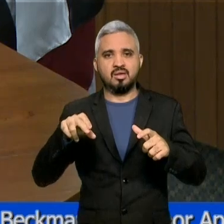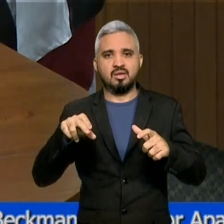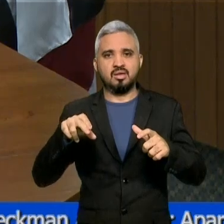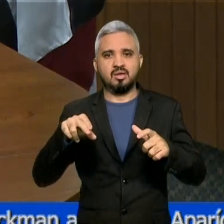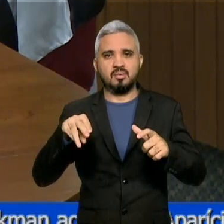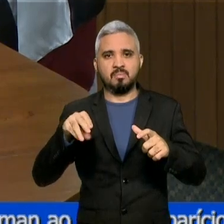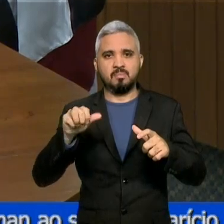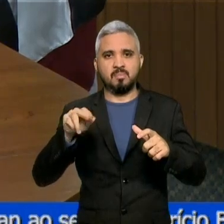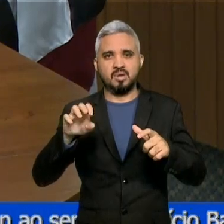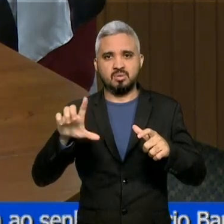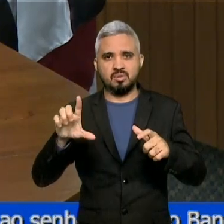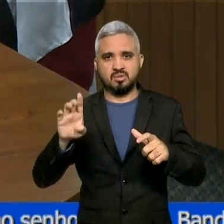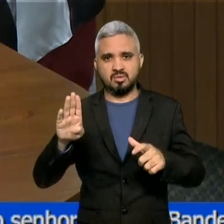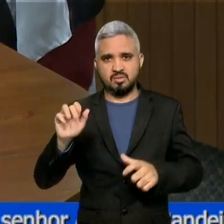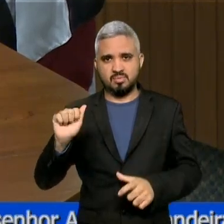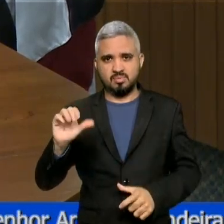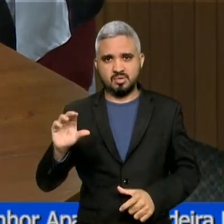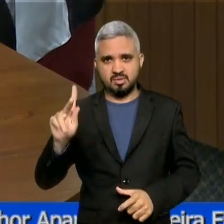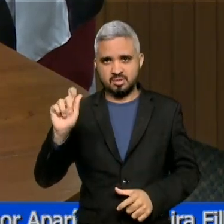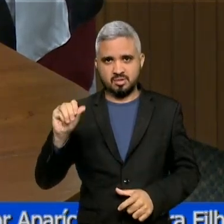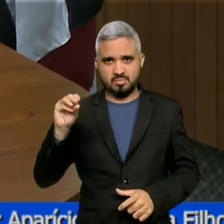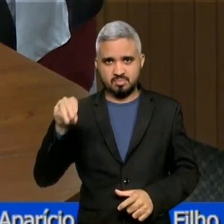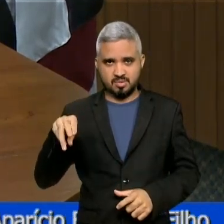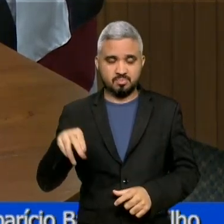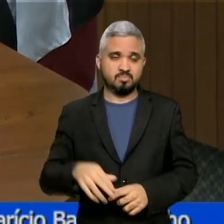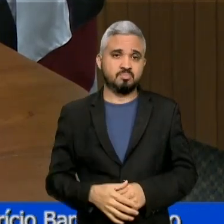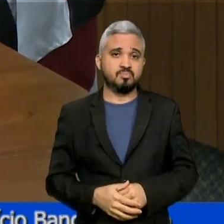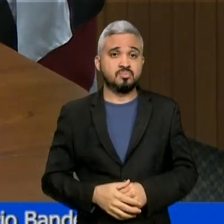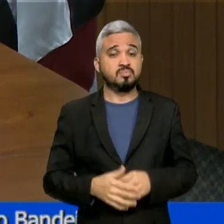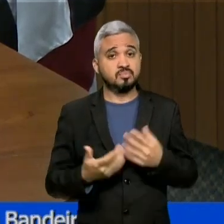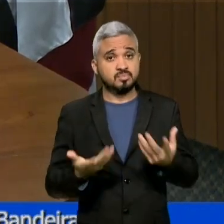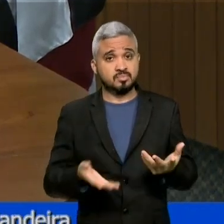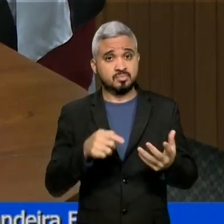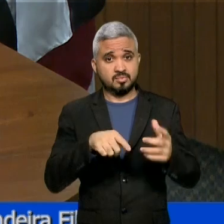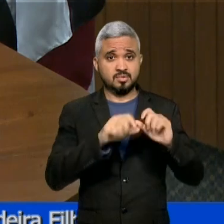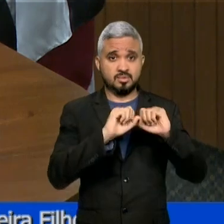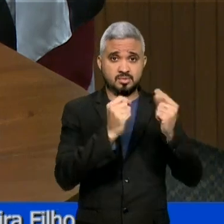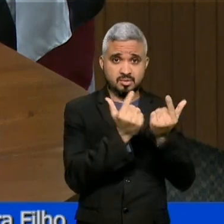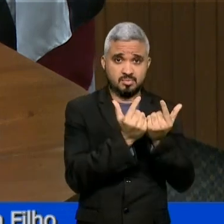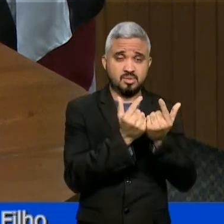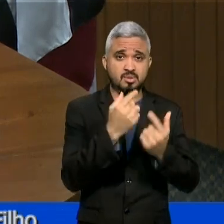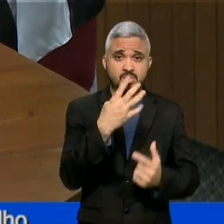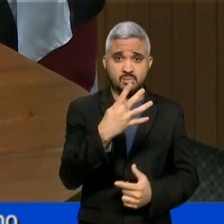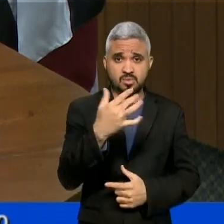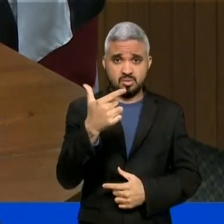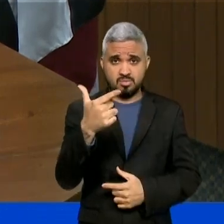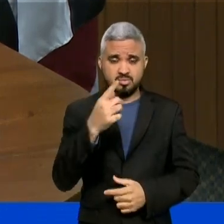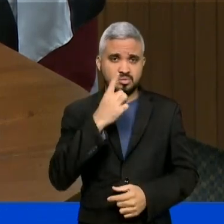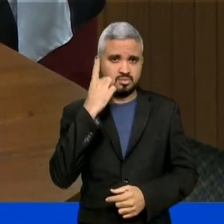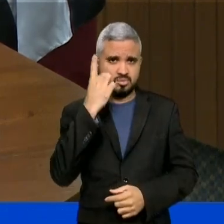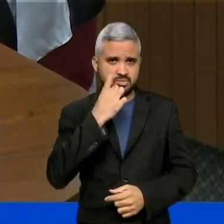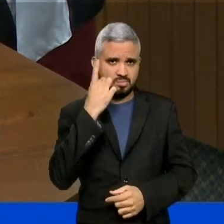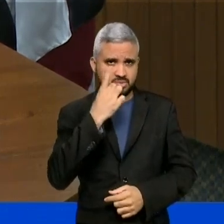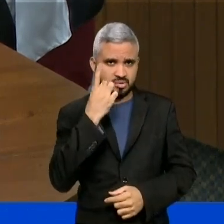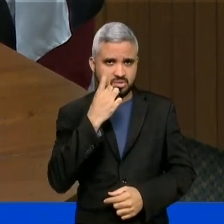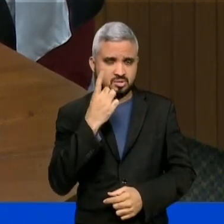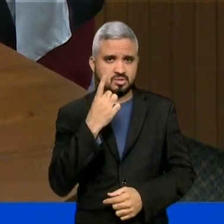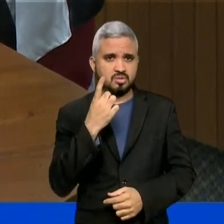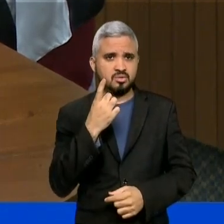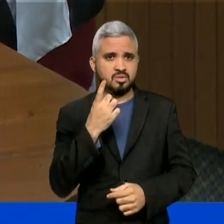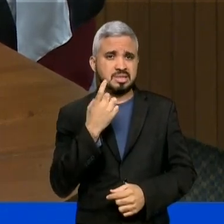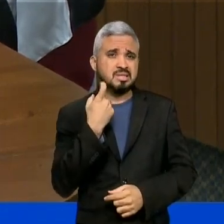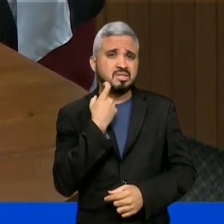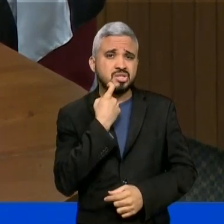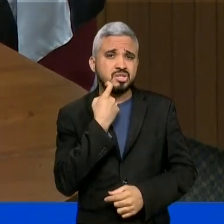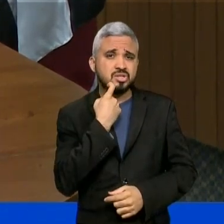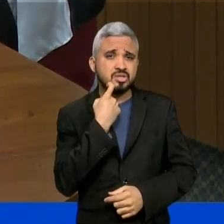pelos 42 deputados dessa casa. Olha, eu vou lhe dizer uma coisa. Você reunir 11 deputados no plenário numa